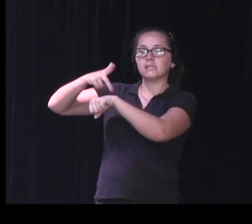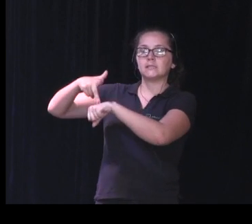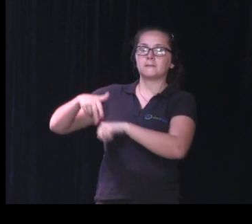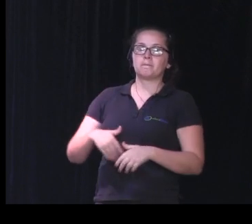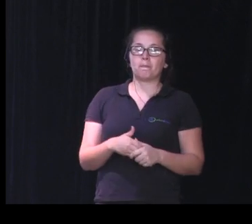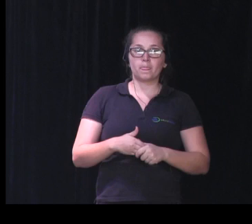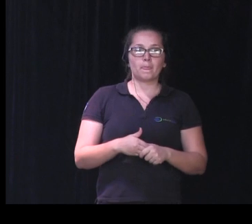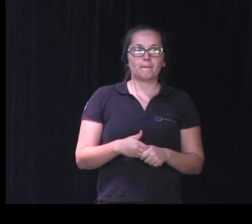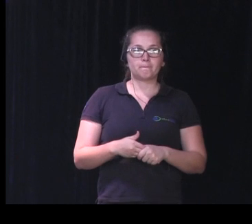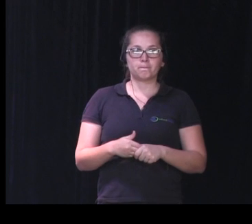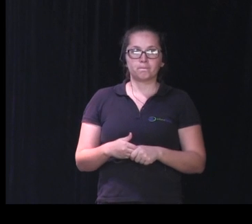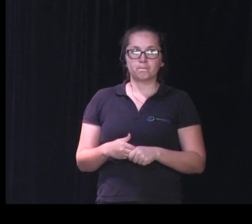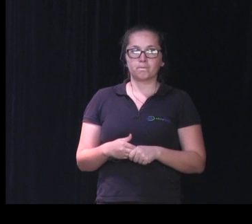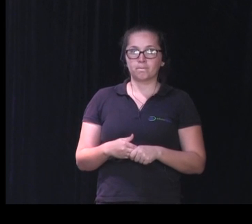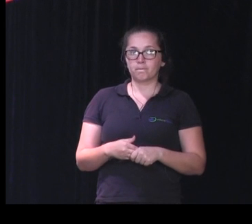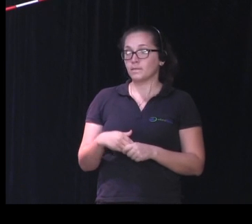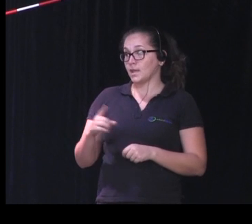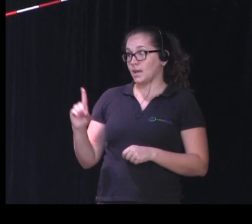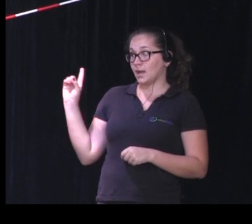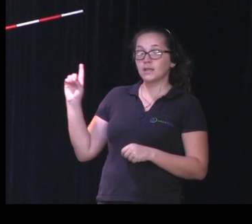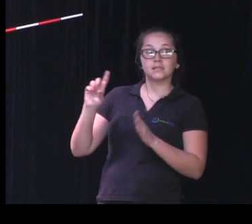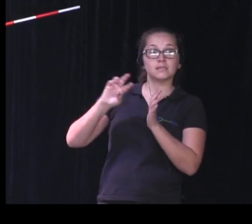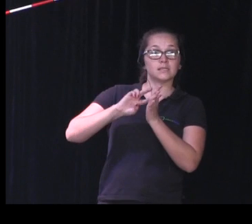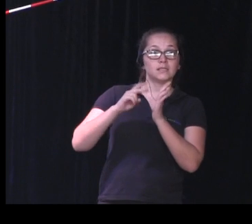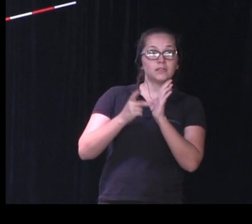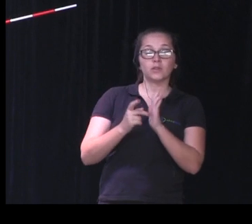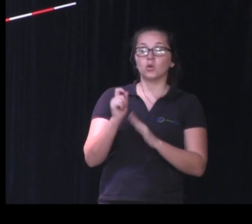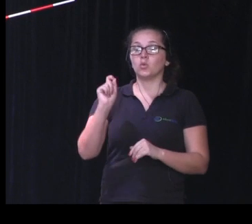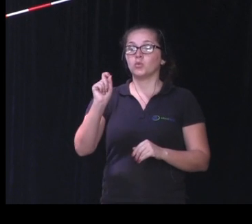todos os nossos países e aqui